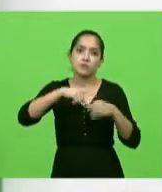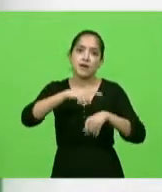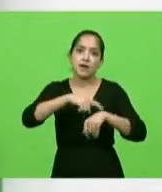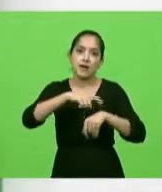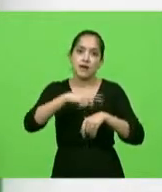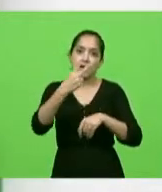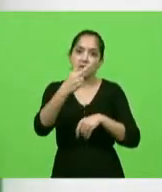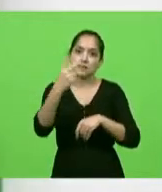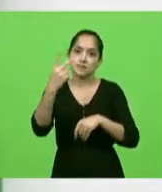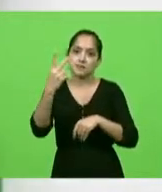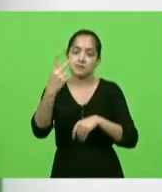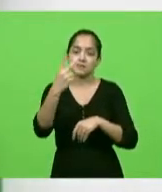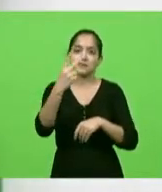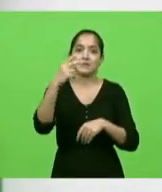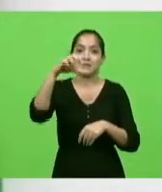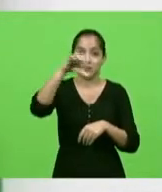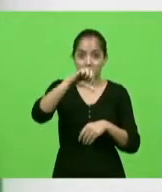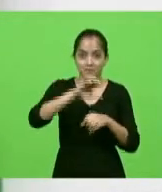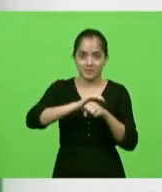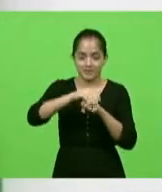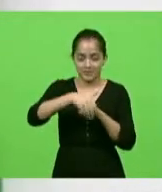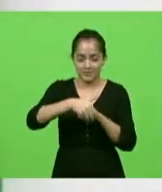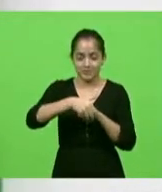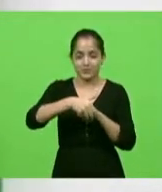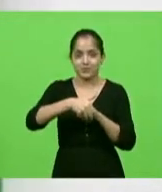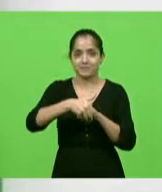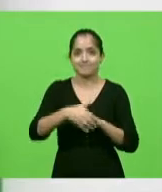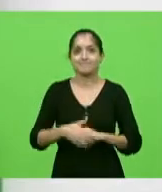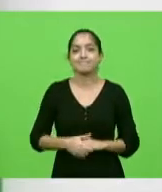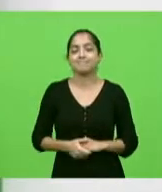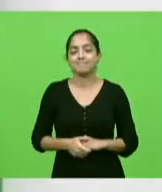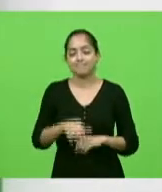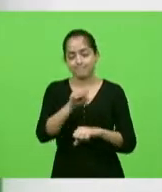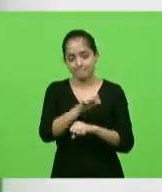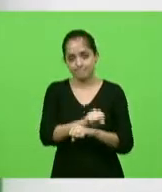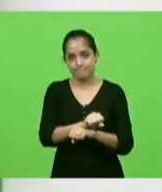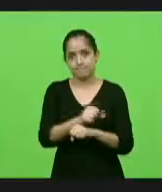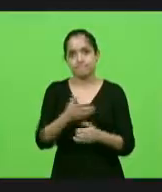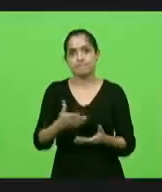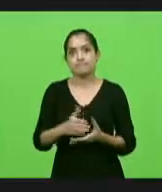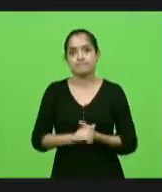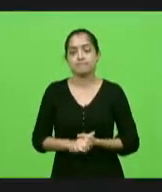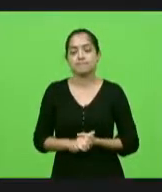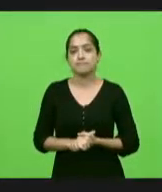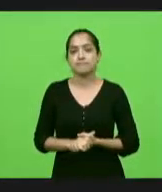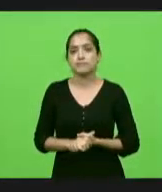às 21 horas e 15 minutos. Então, está suspensa a sessão.